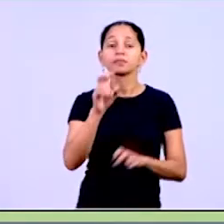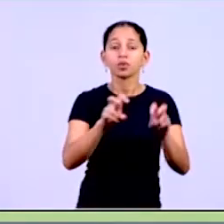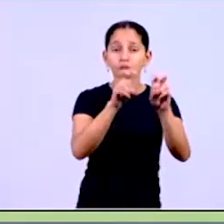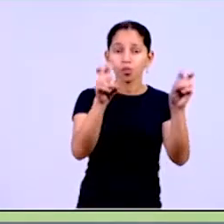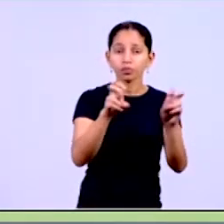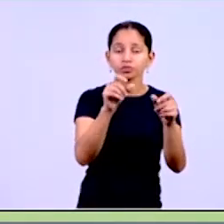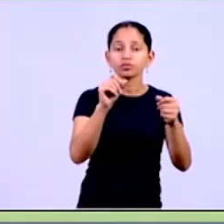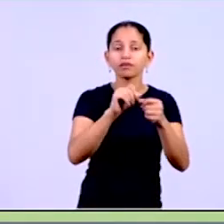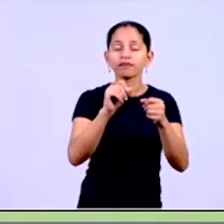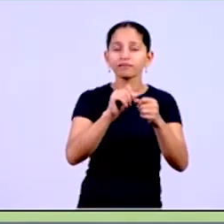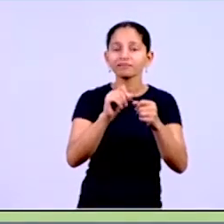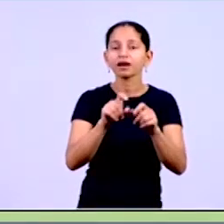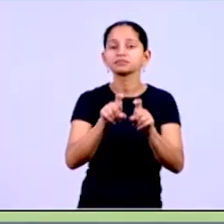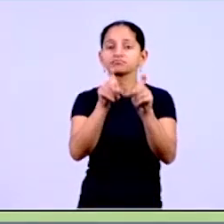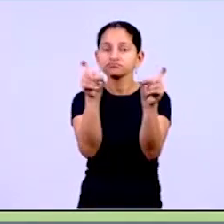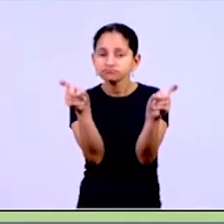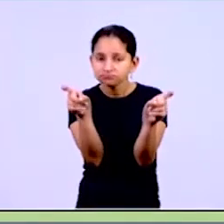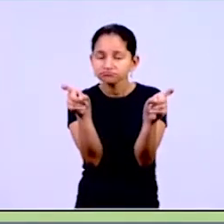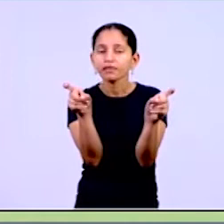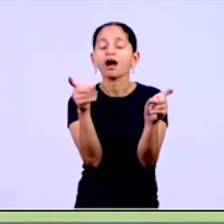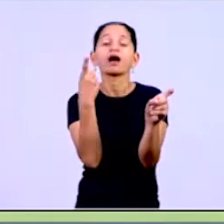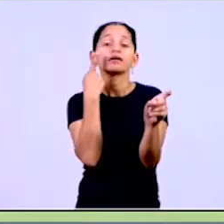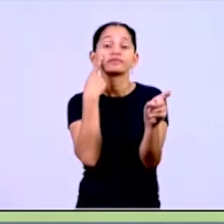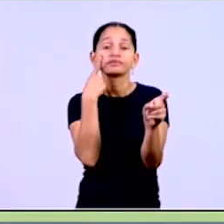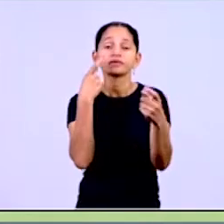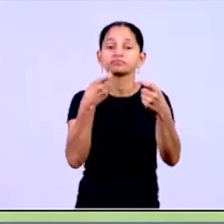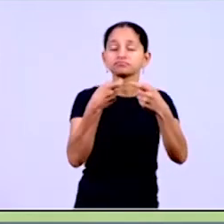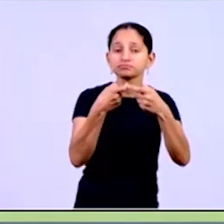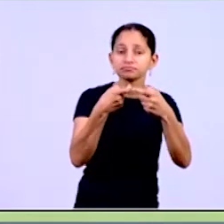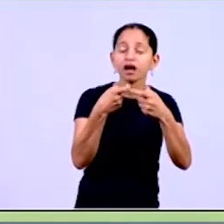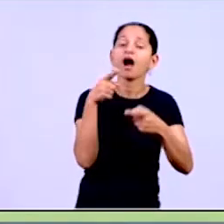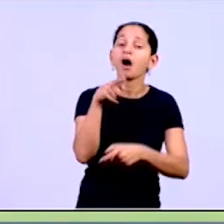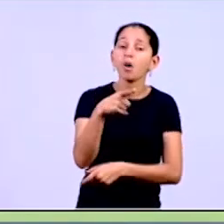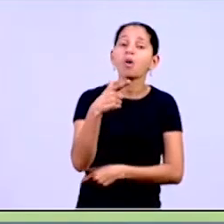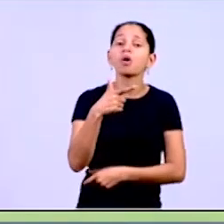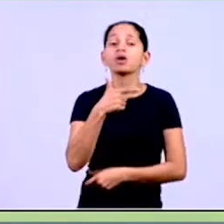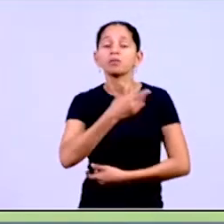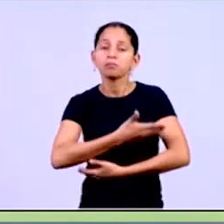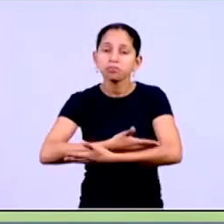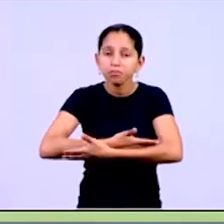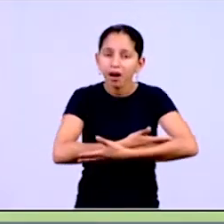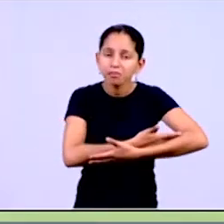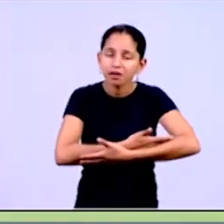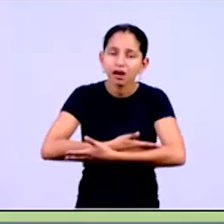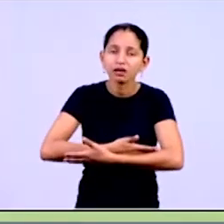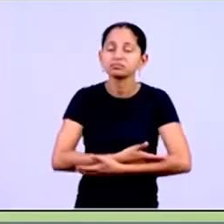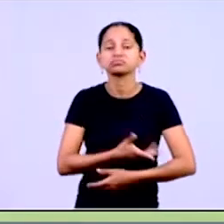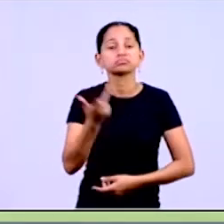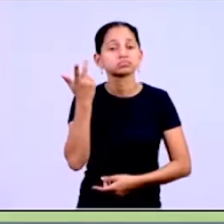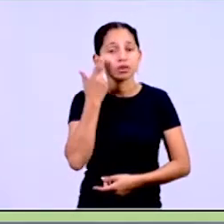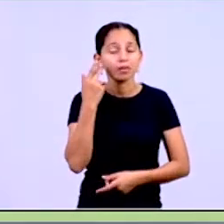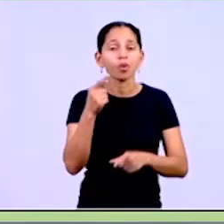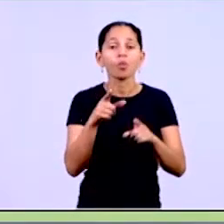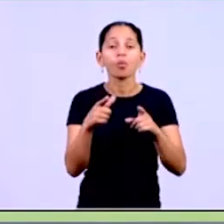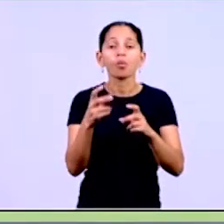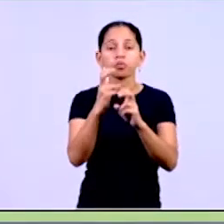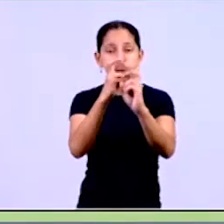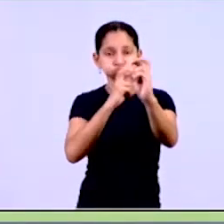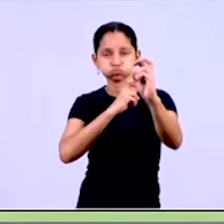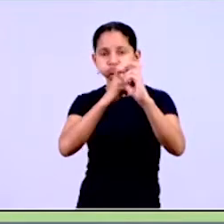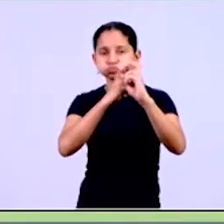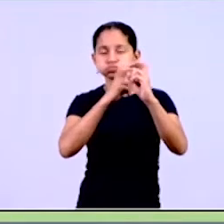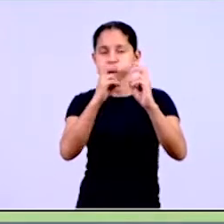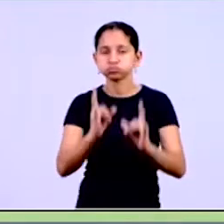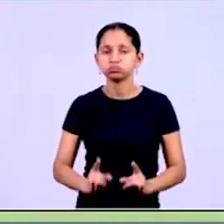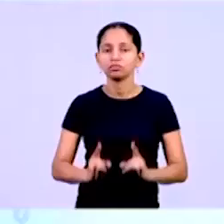ultrassom, aquele computador que analisa como posso dizer, a estrutura de um prédio. Gente, em todas as